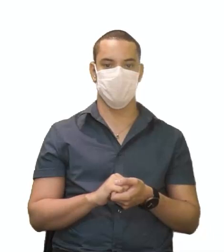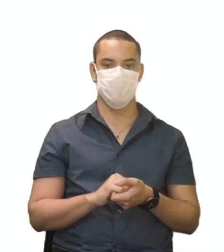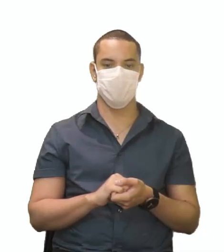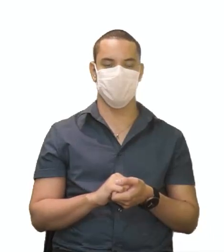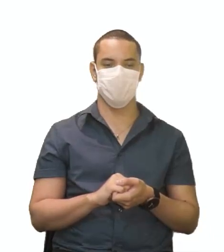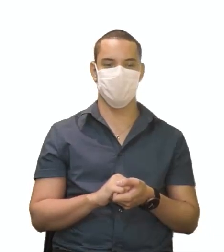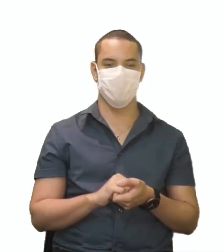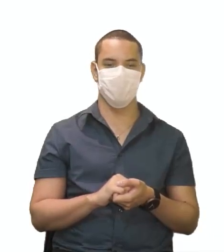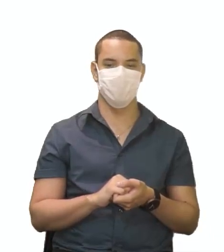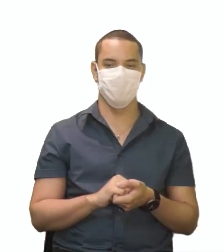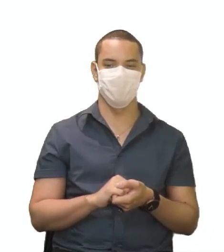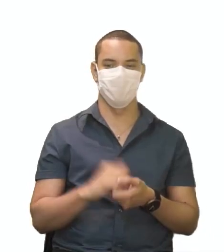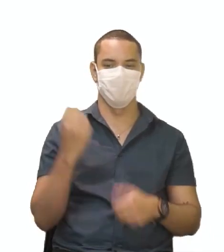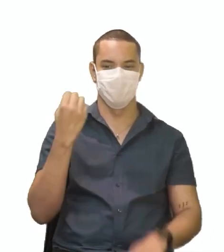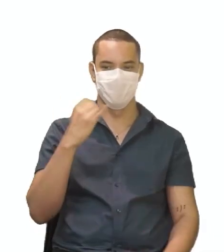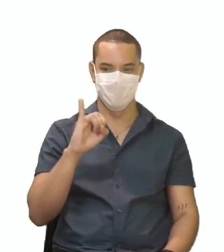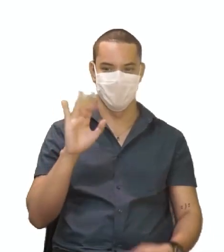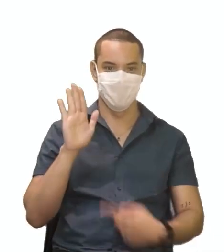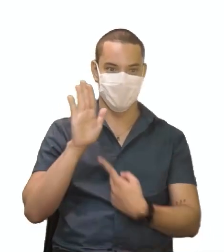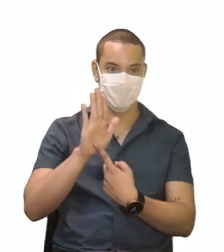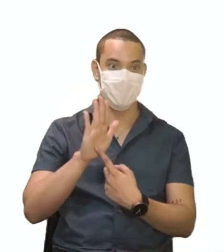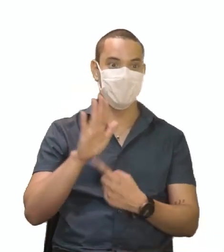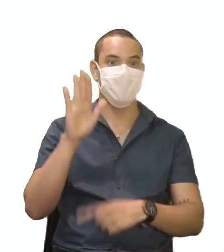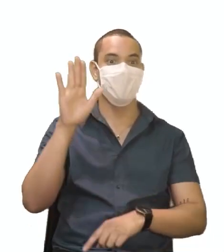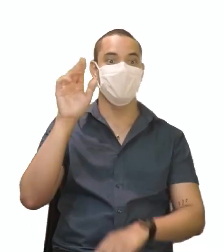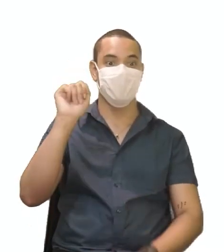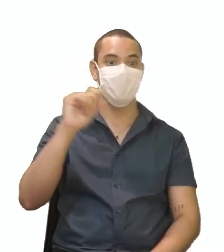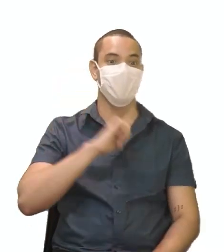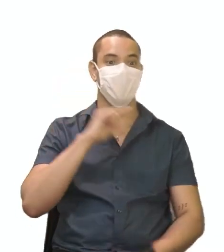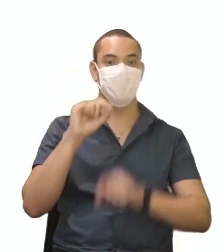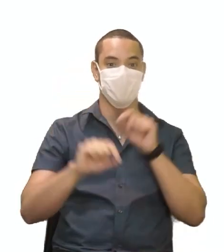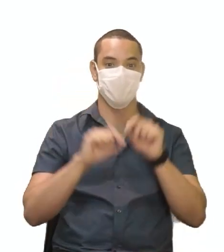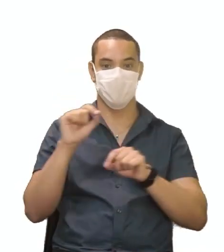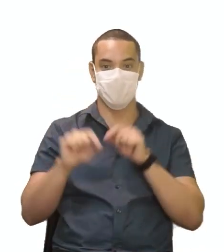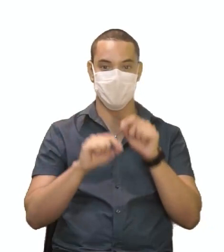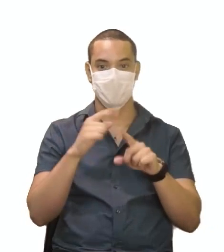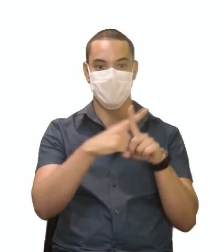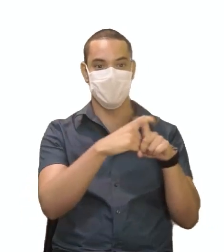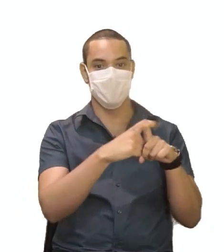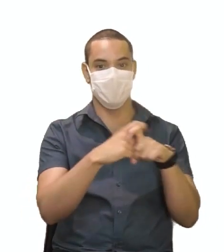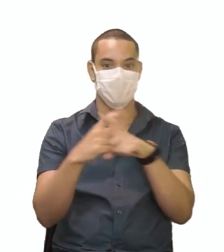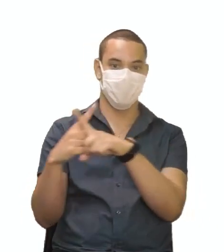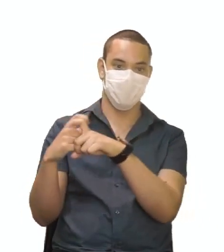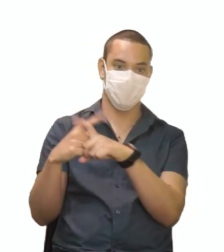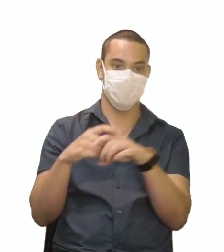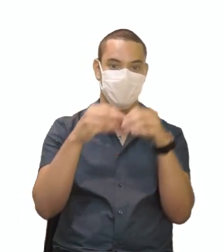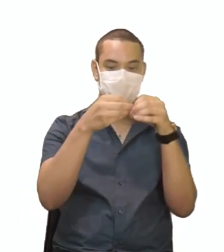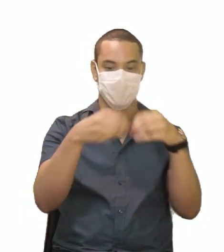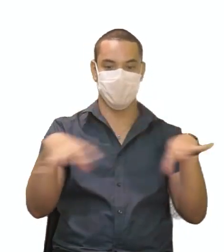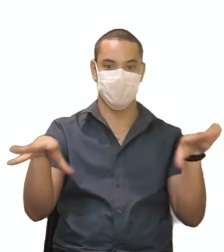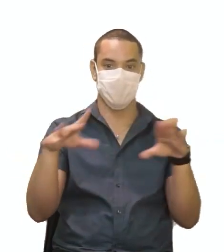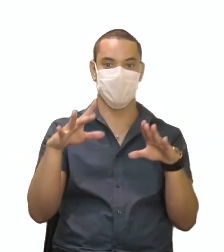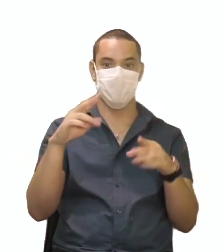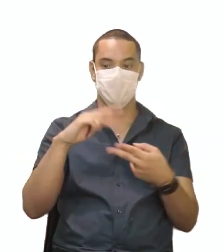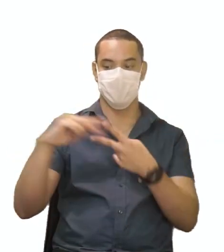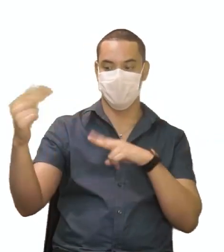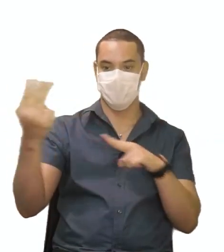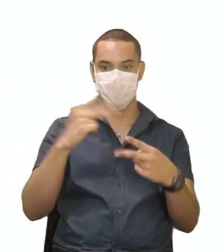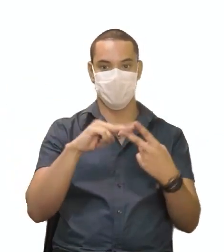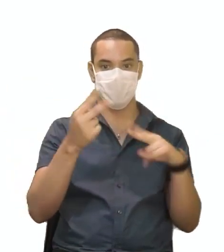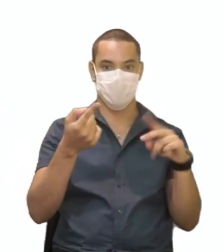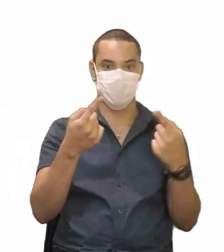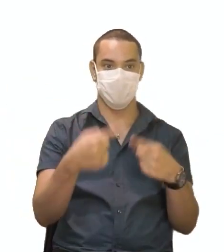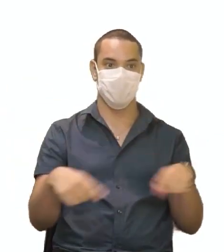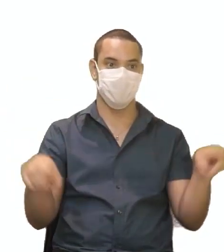Se ela aparecer bem, né? Na letra A, nós temos separação dos cromossomos